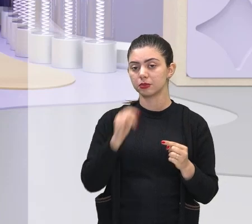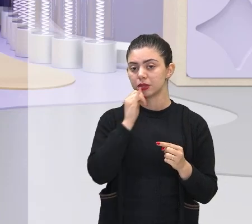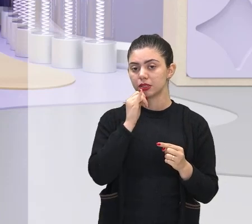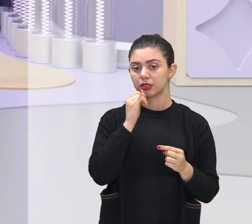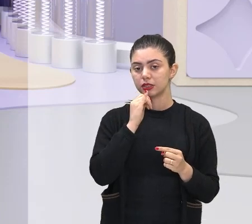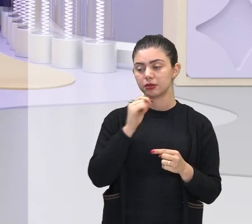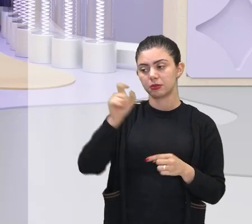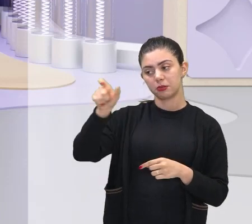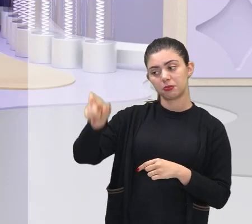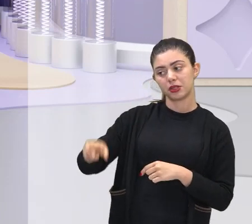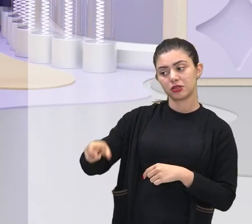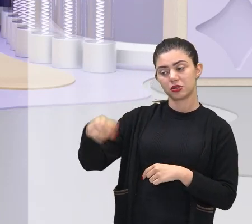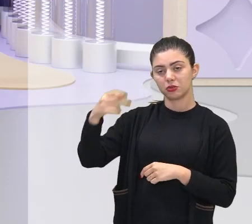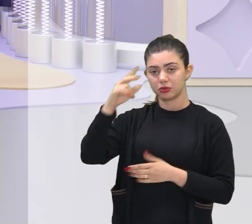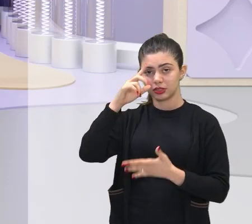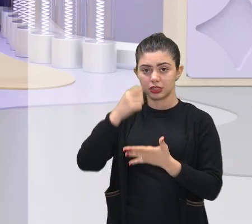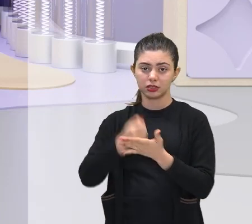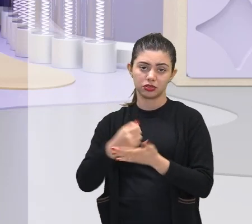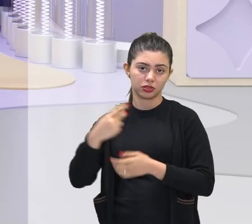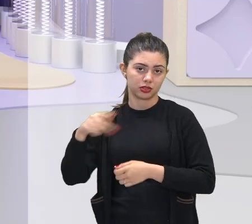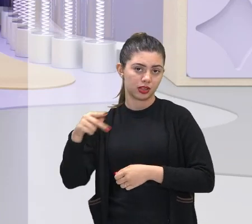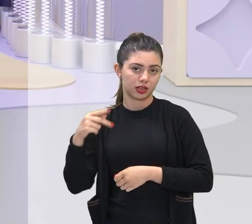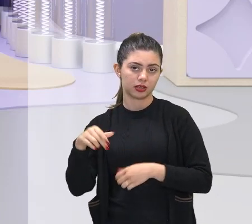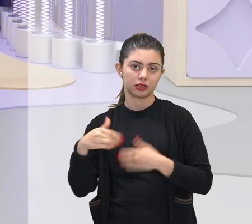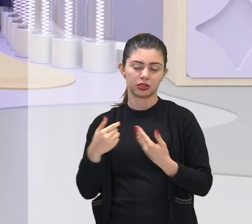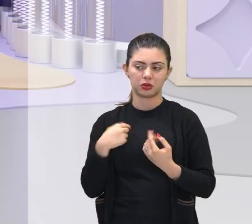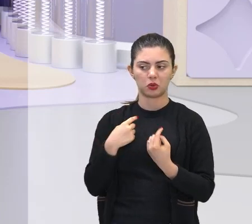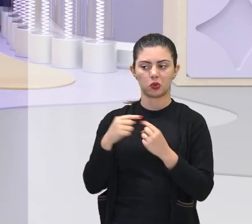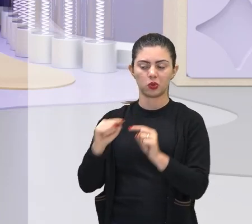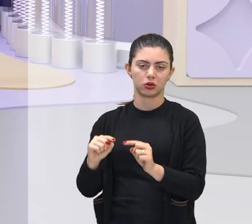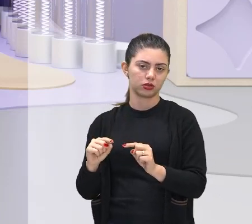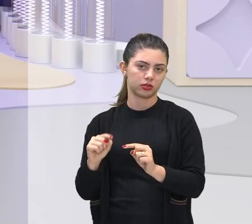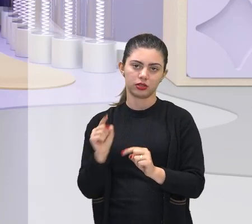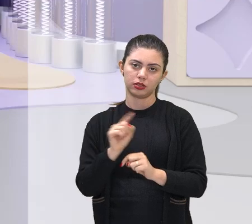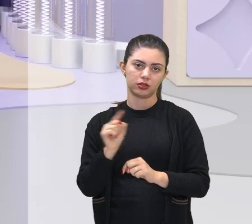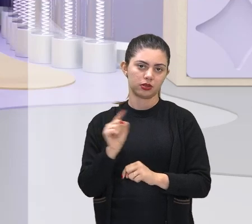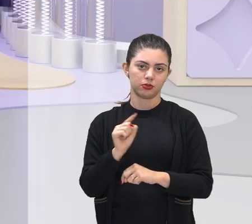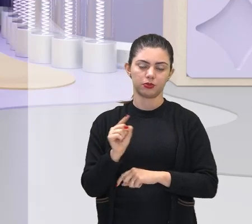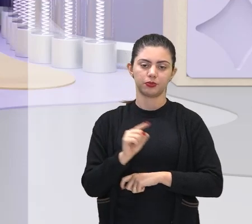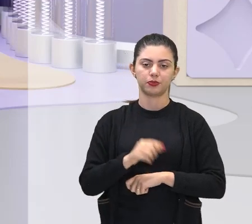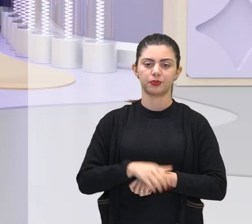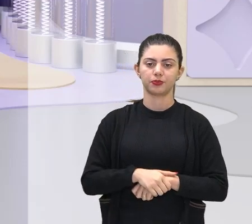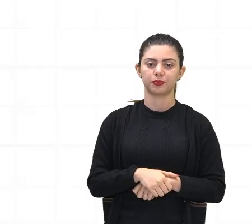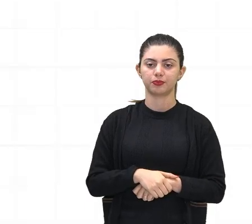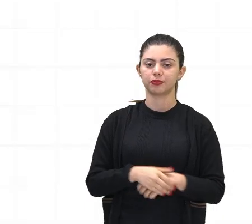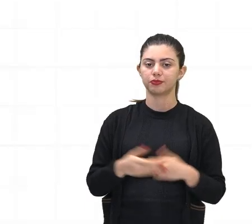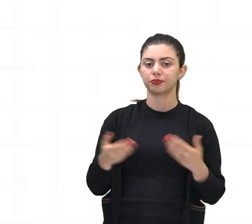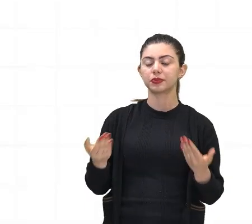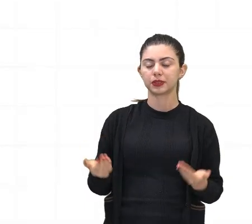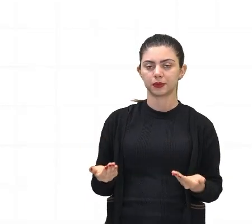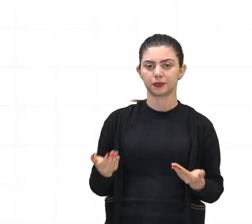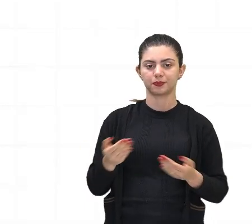caro a outra pessoa, como também aquilo que é caro a mim. Vamos lá.